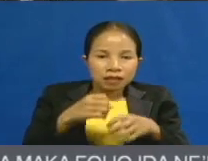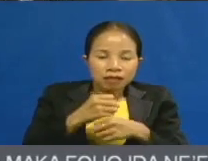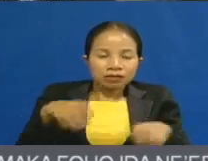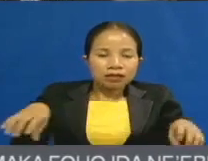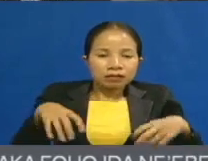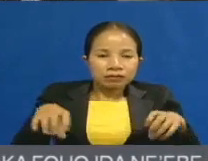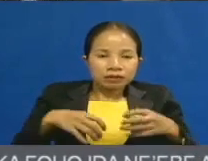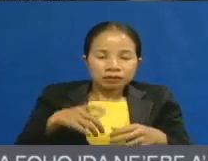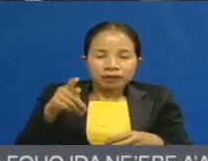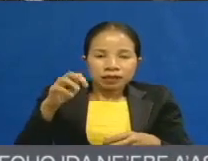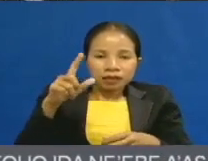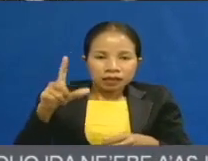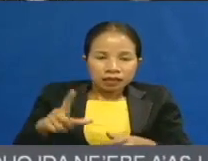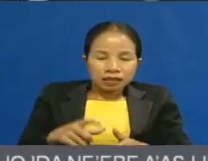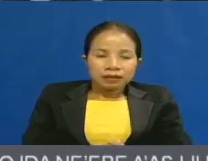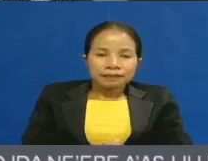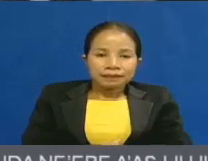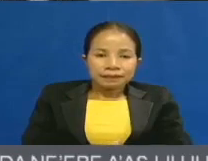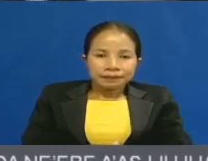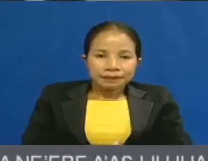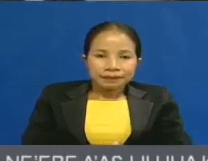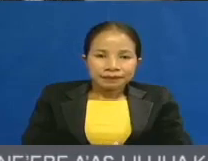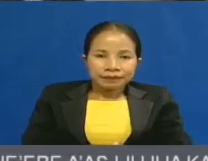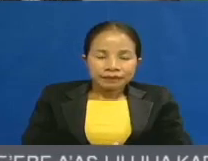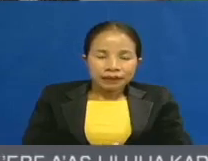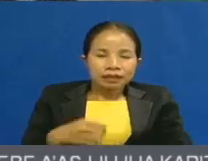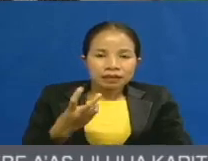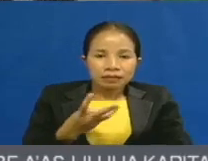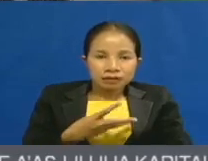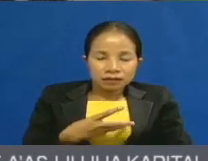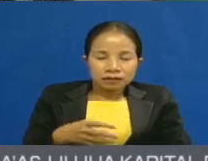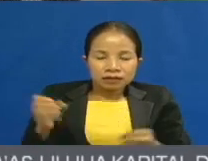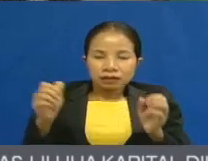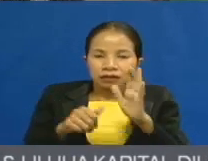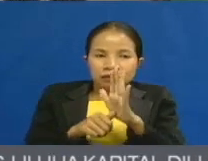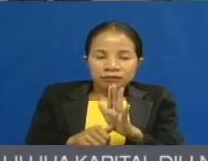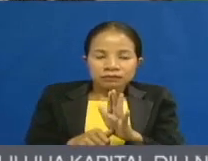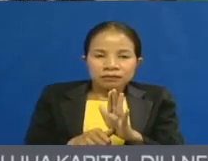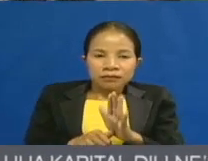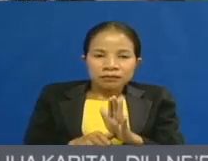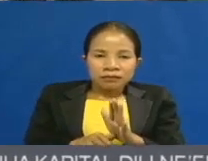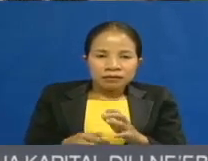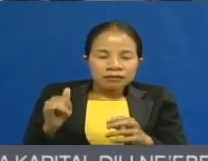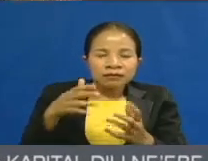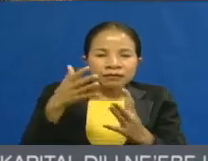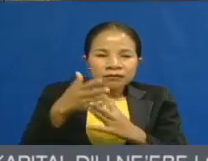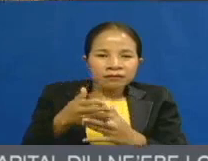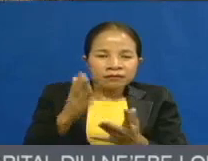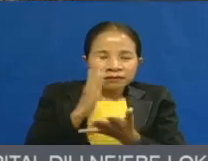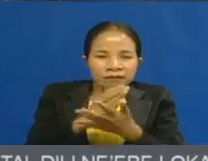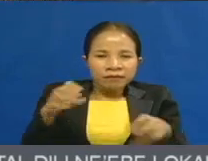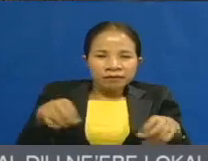servisu pentel maka ita saya apresenta para ser atuado uma reforma.